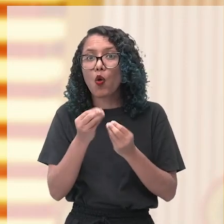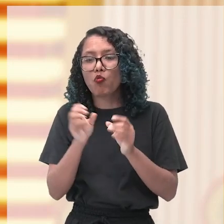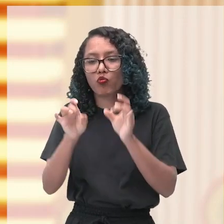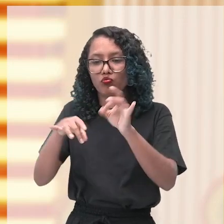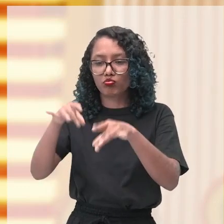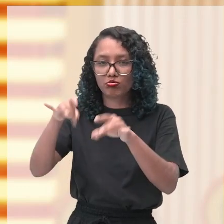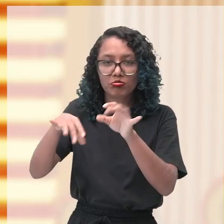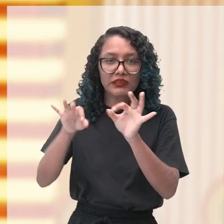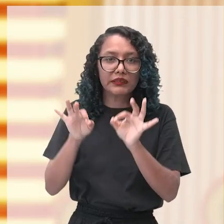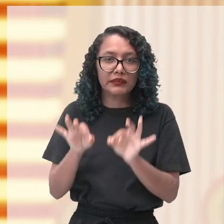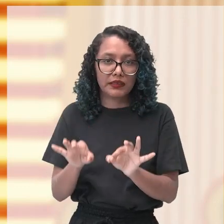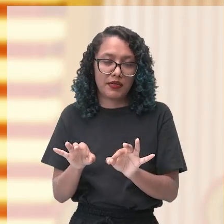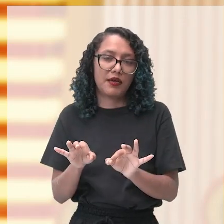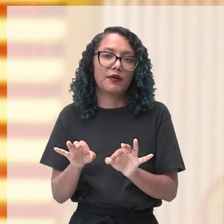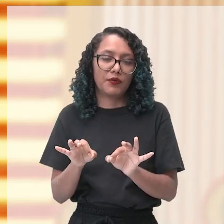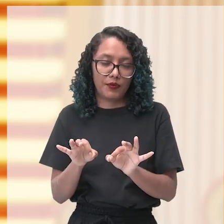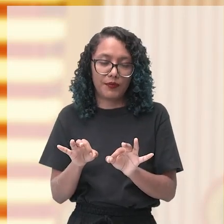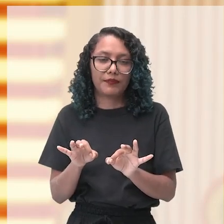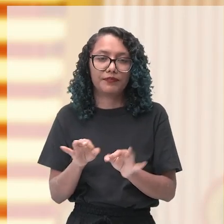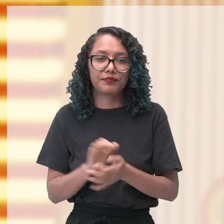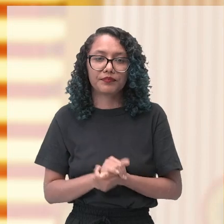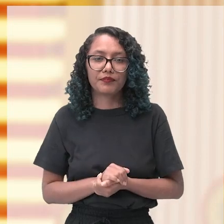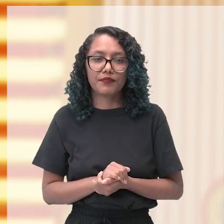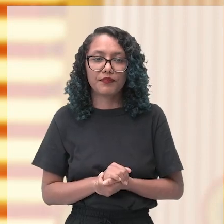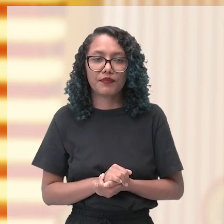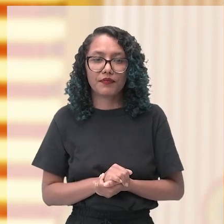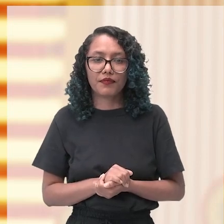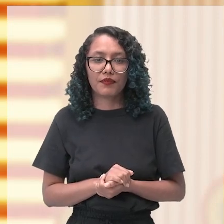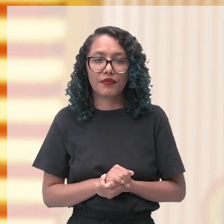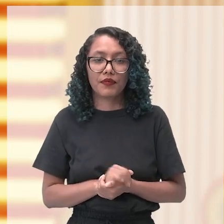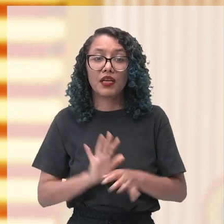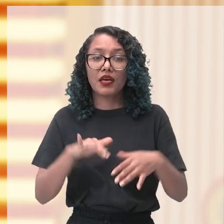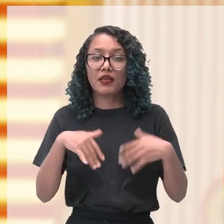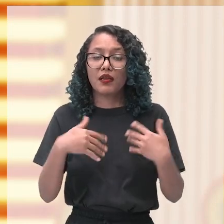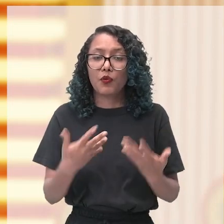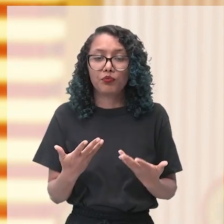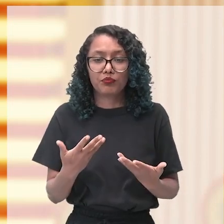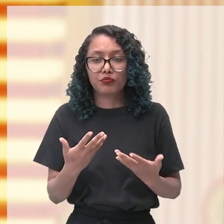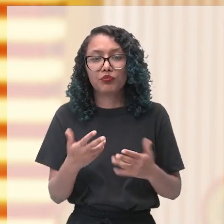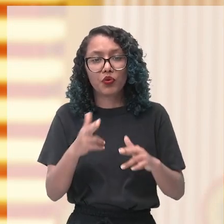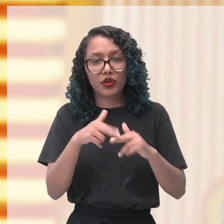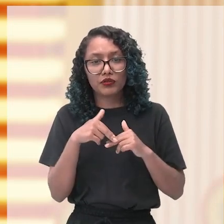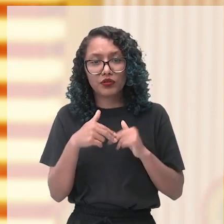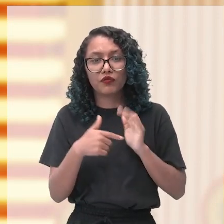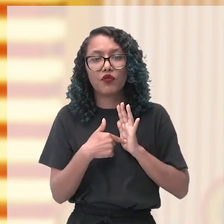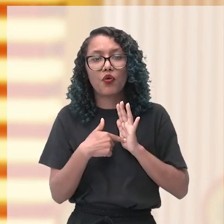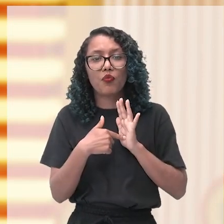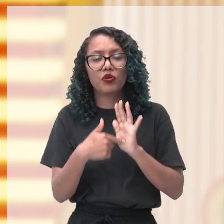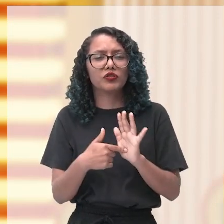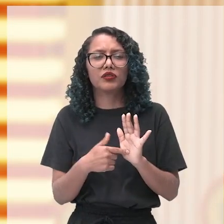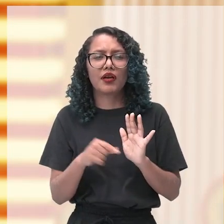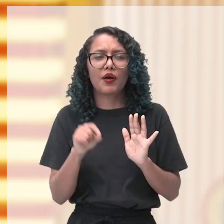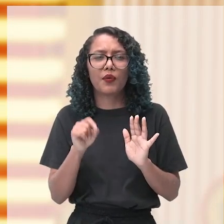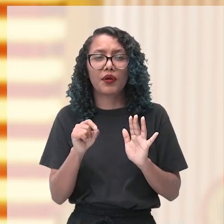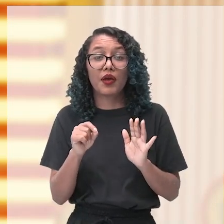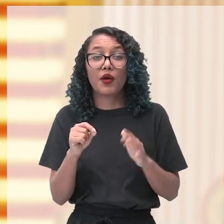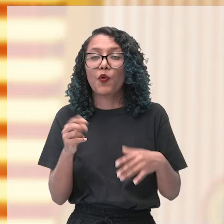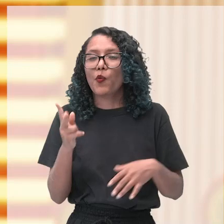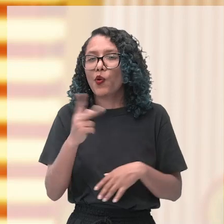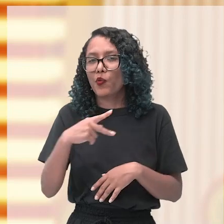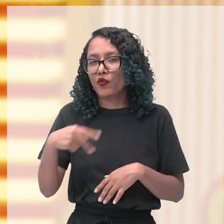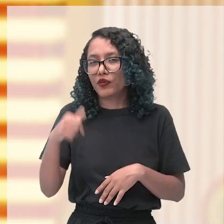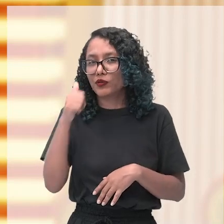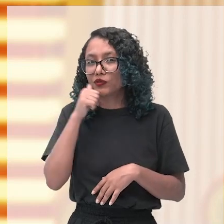resíduos. E nada melhor, né, do que trazermos aqui uma excelente professora,